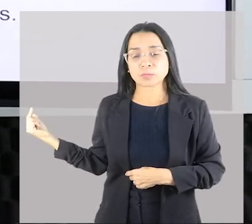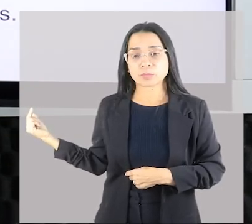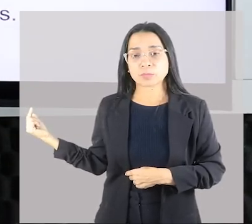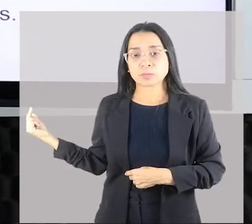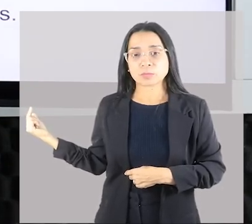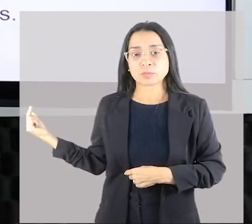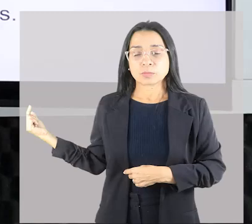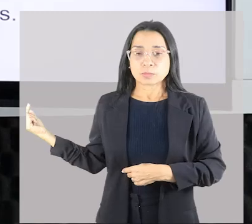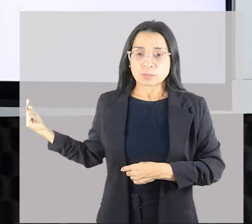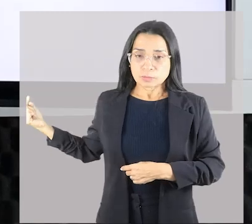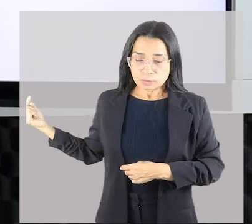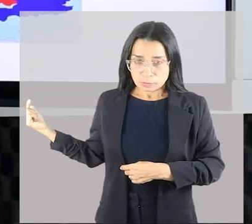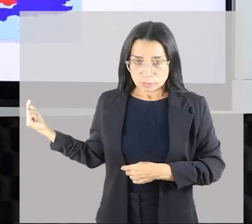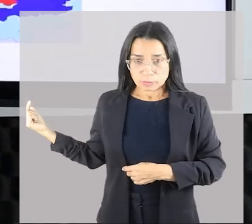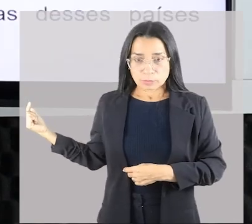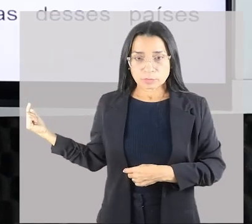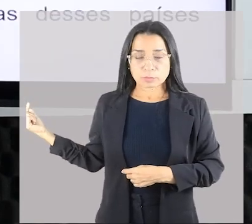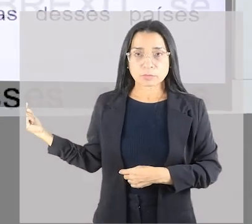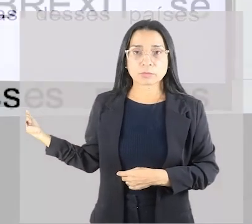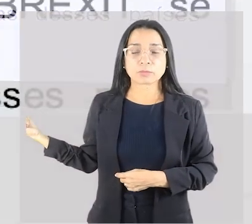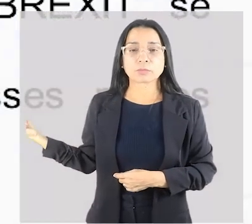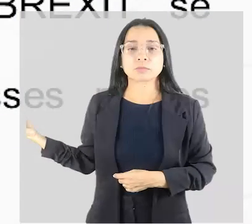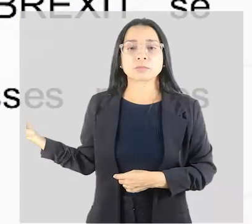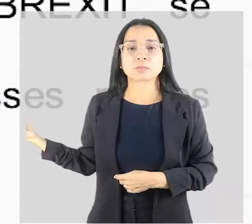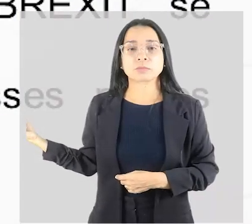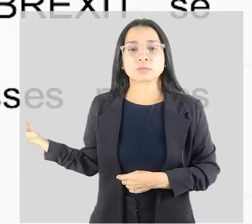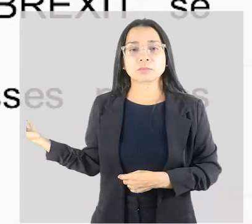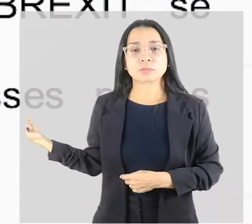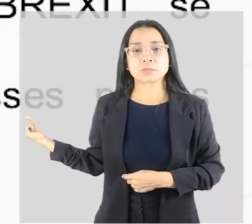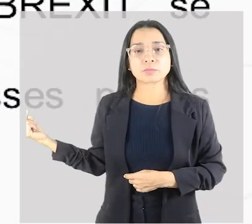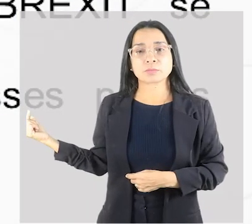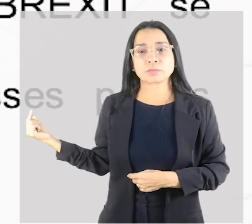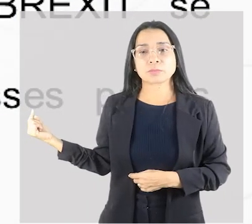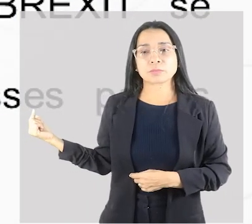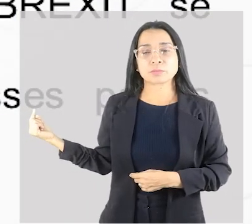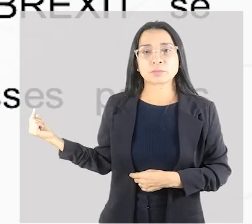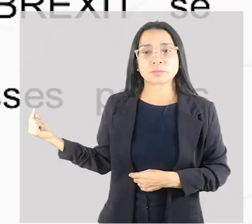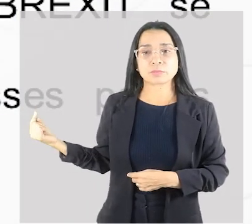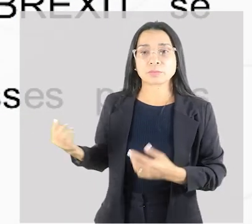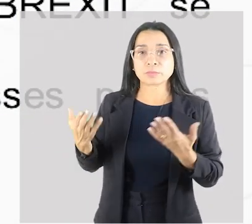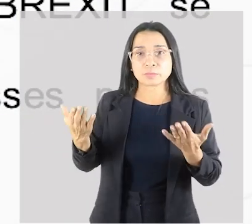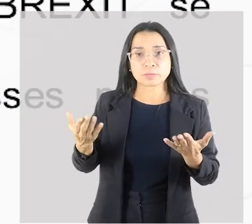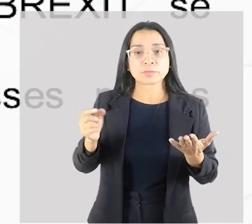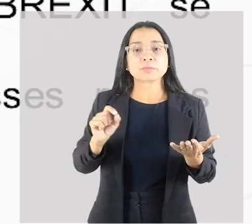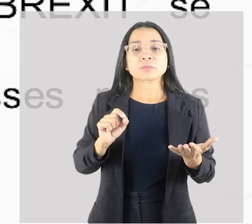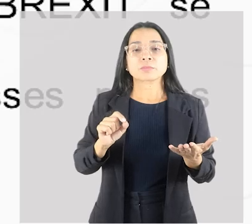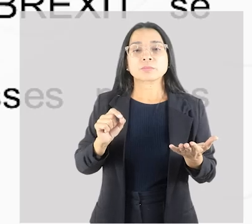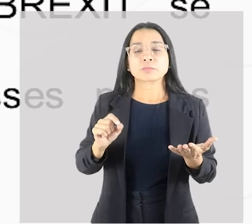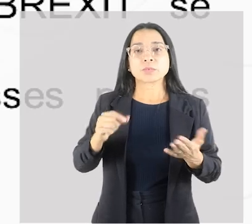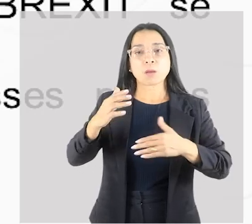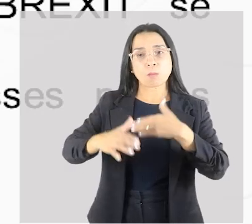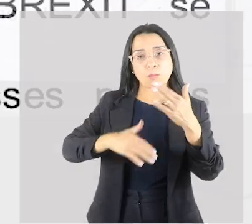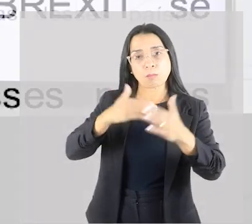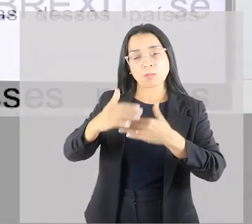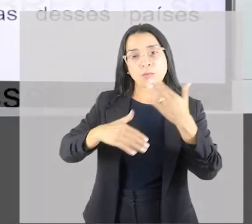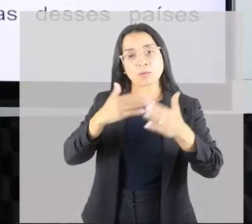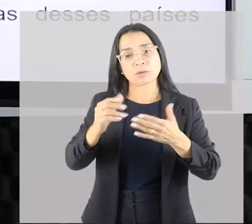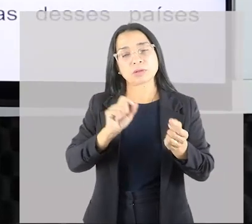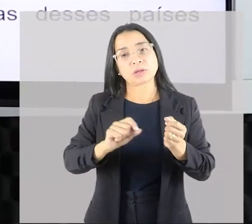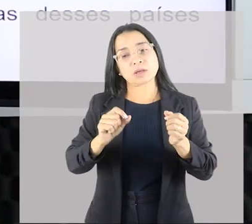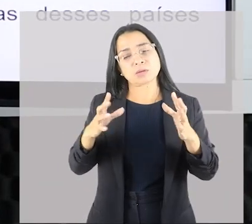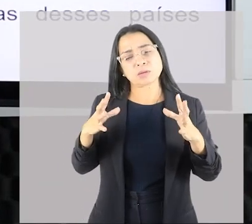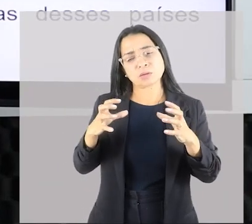religiosas, principalmente na base da Irlanda do Norte. Belezinha? E aí, galerinha, esse processo, essa